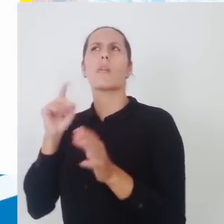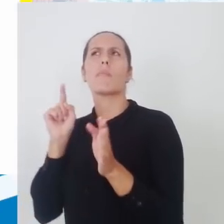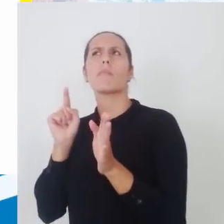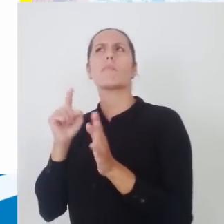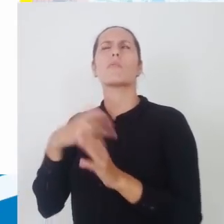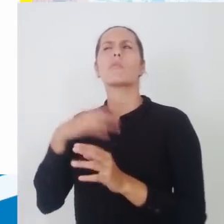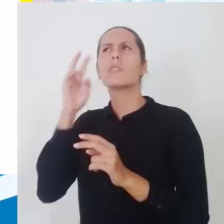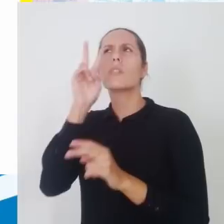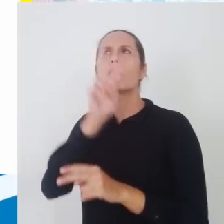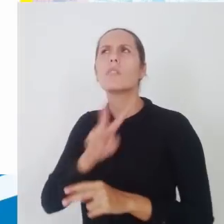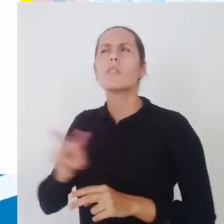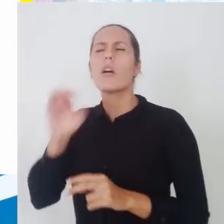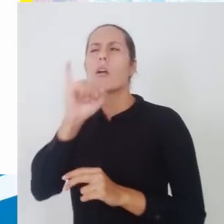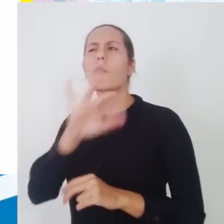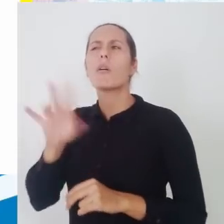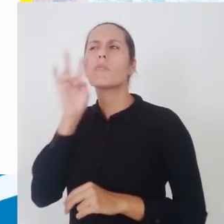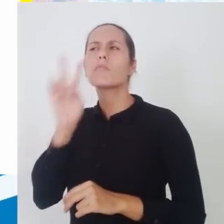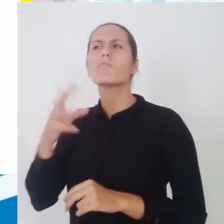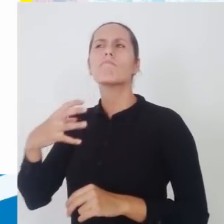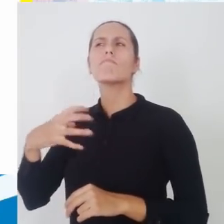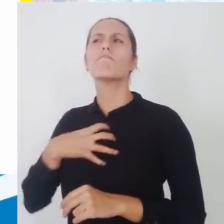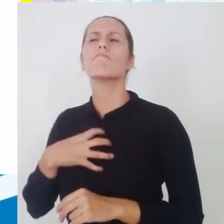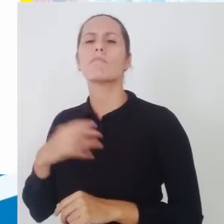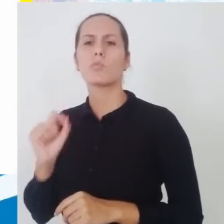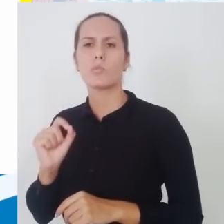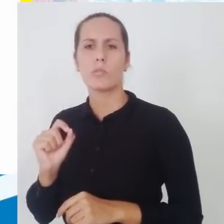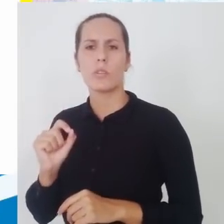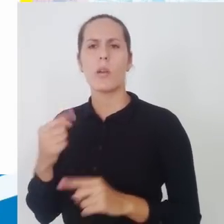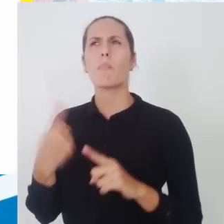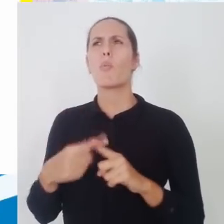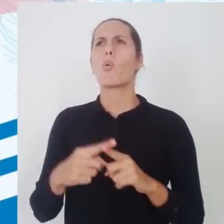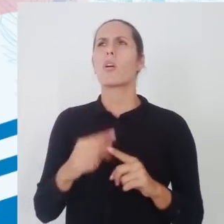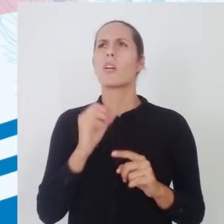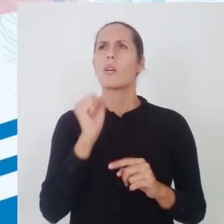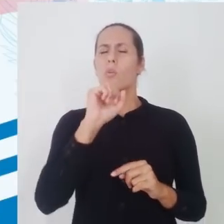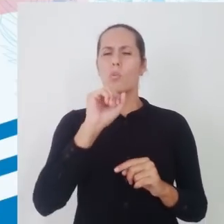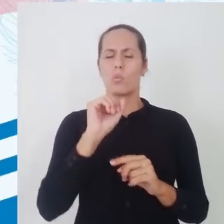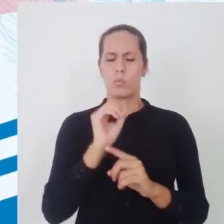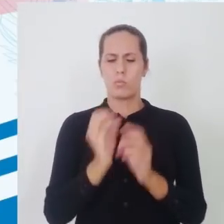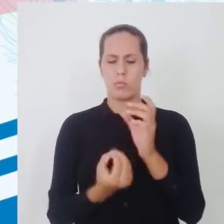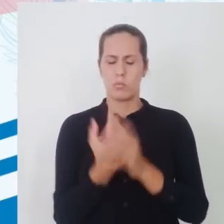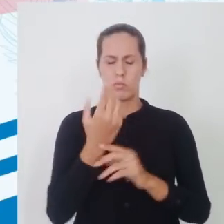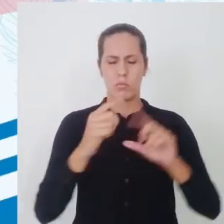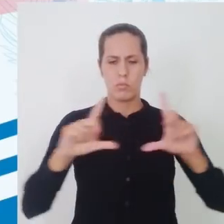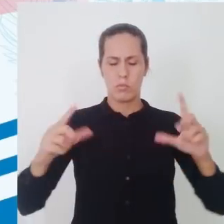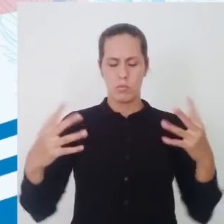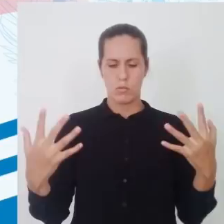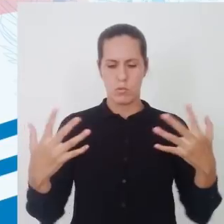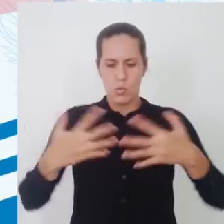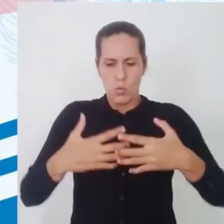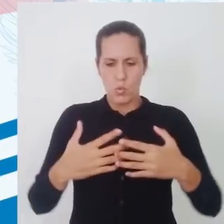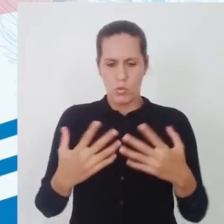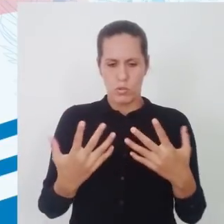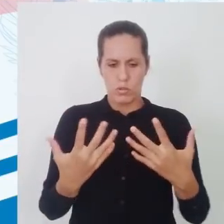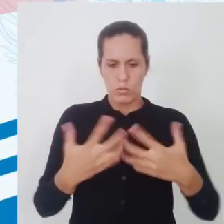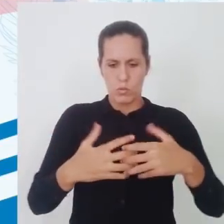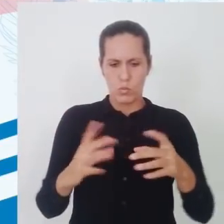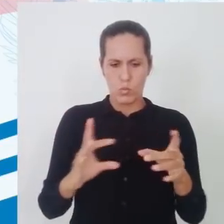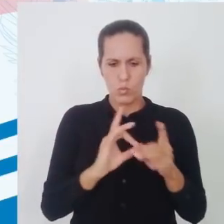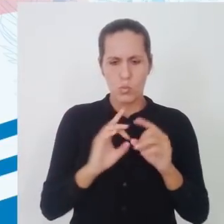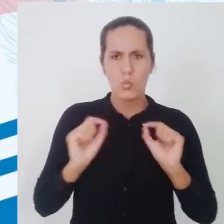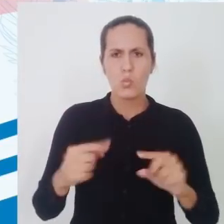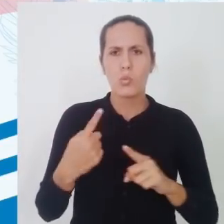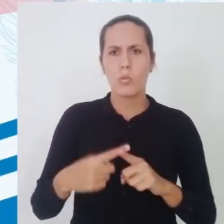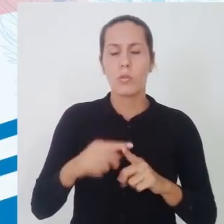duas metades? E aí vocês vão entender por que eu estou batendo tanto nessa tecla. As questões mais fáceis, na verdade,